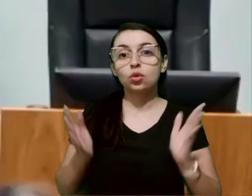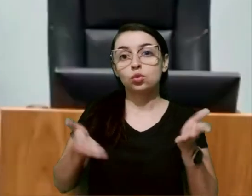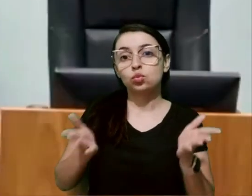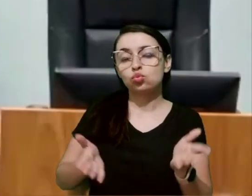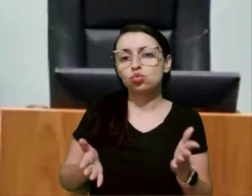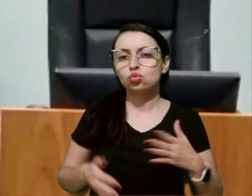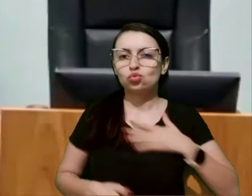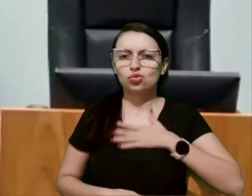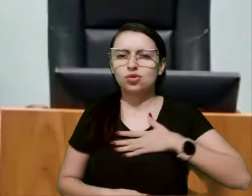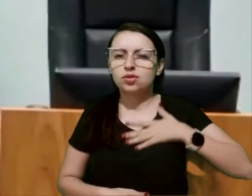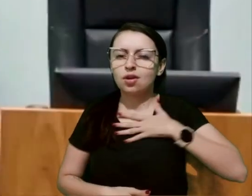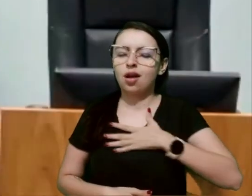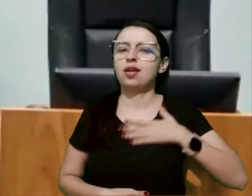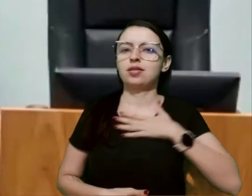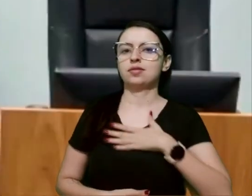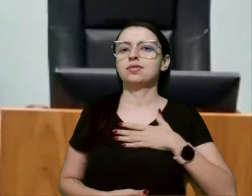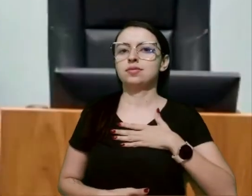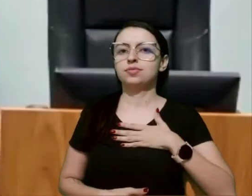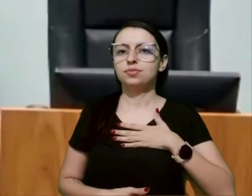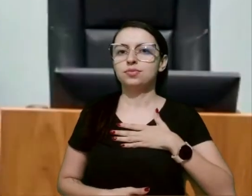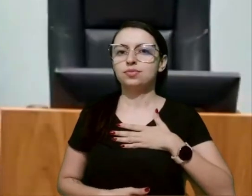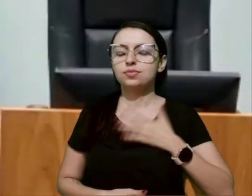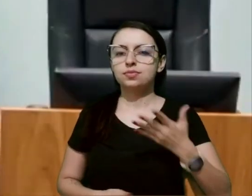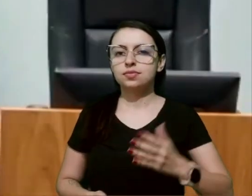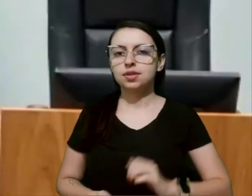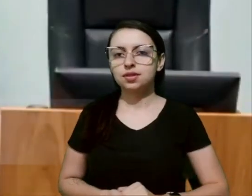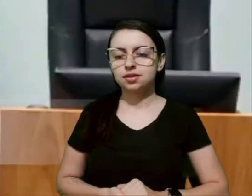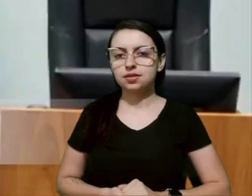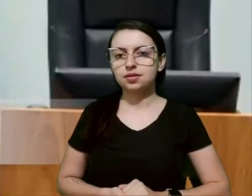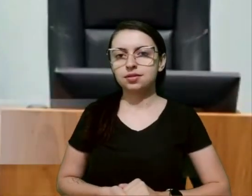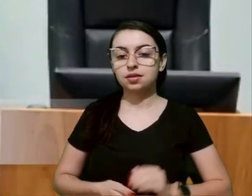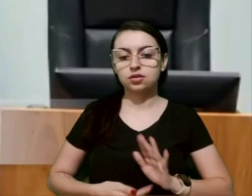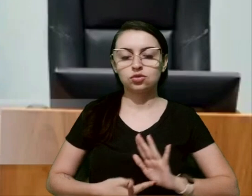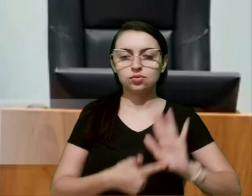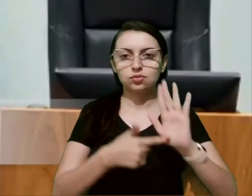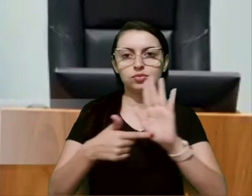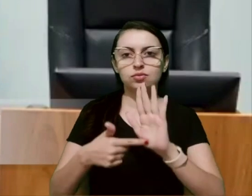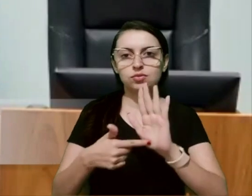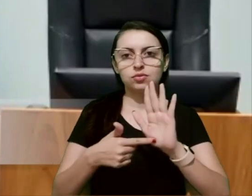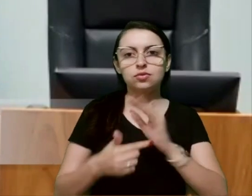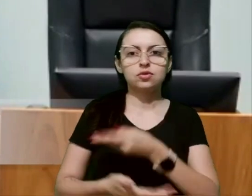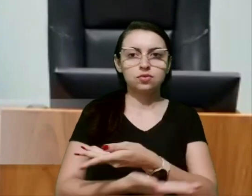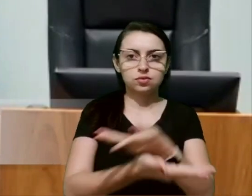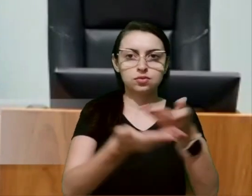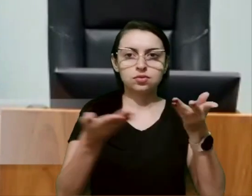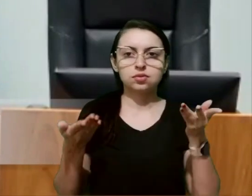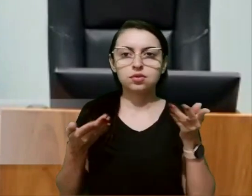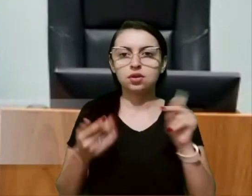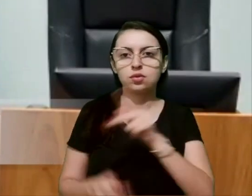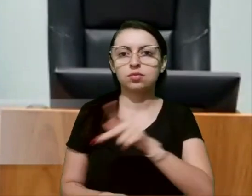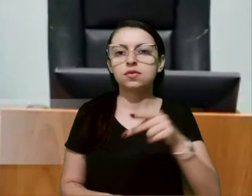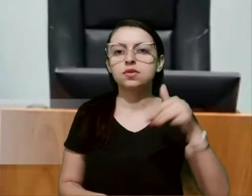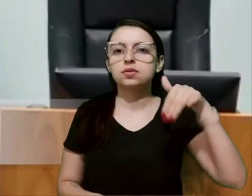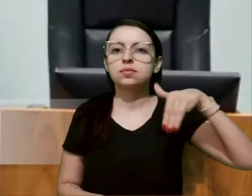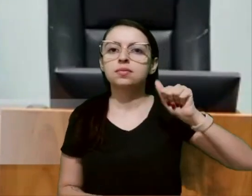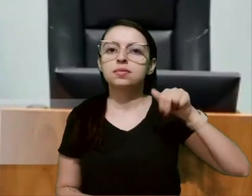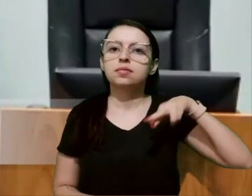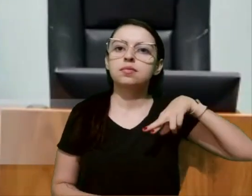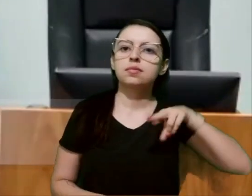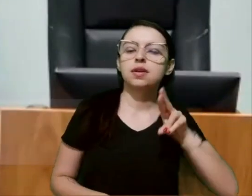Hoje eu tenho a grata satisfação de apresentar a todos vocês o professor Marcelo